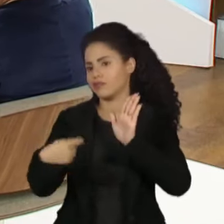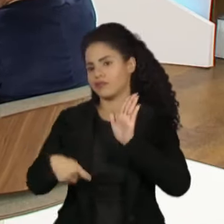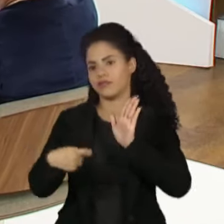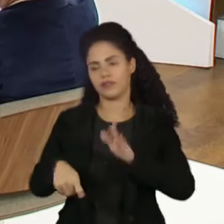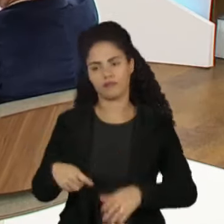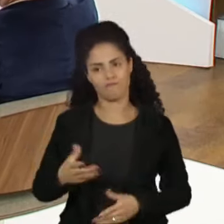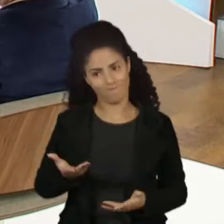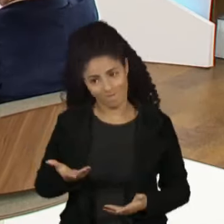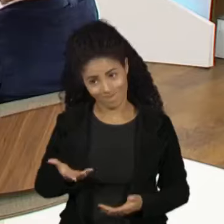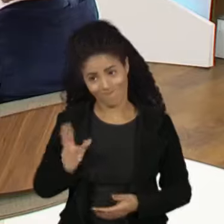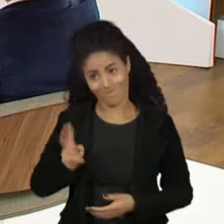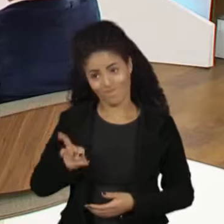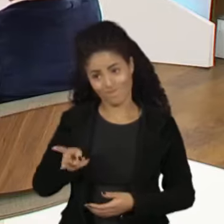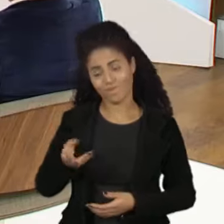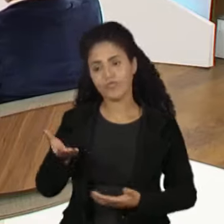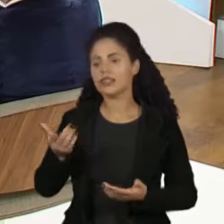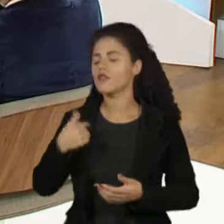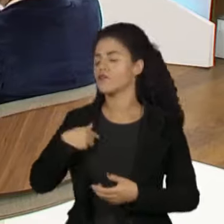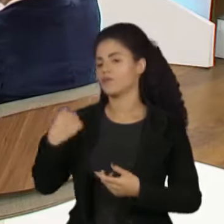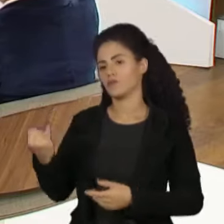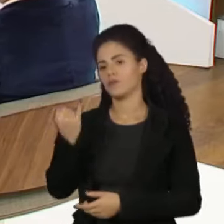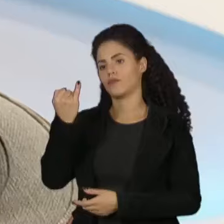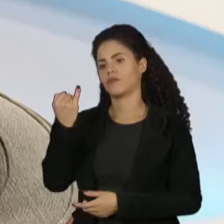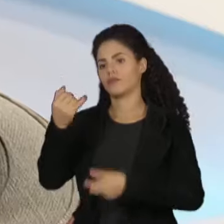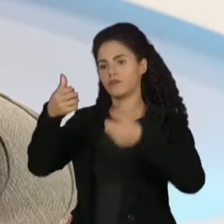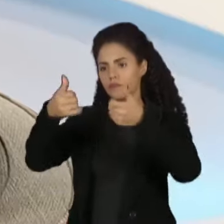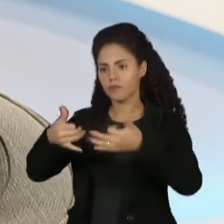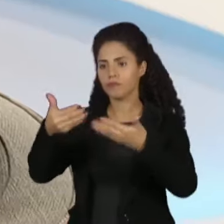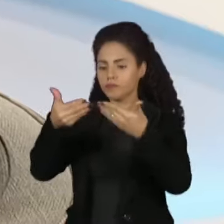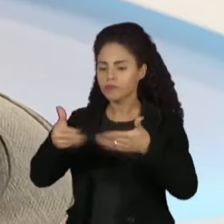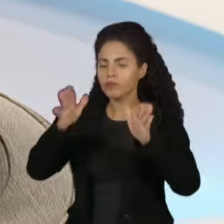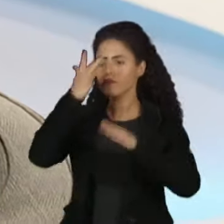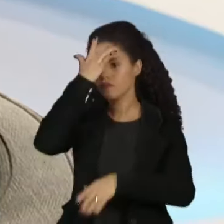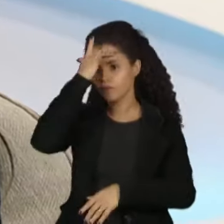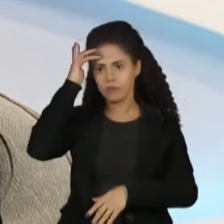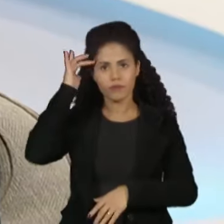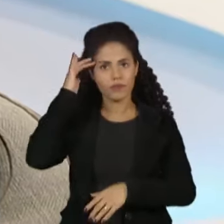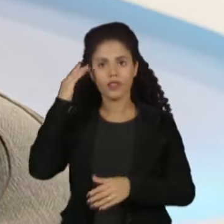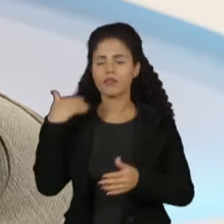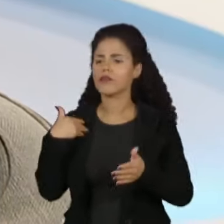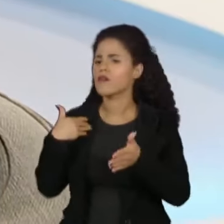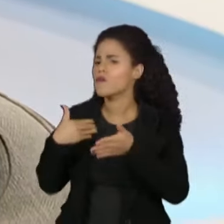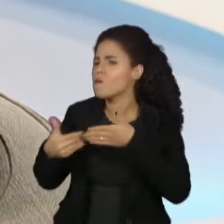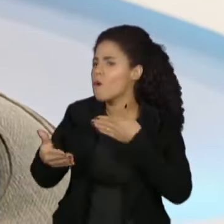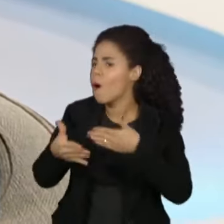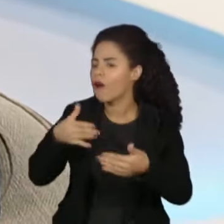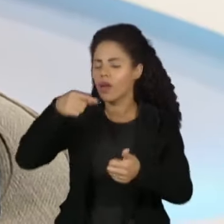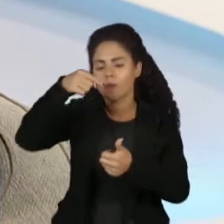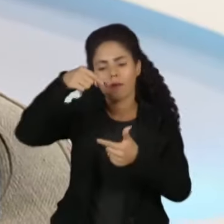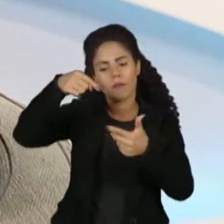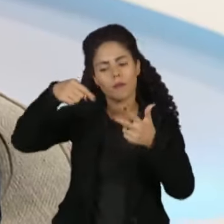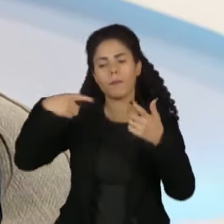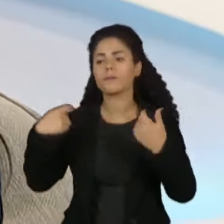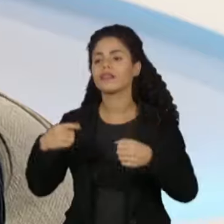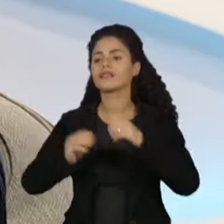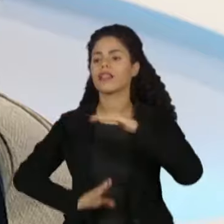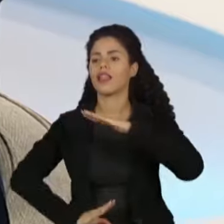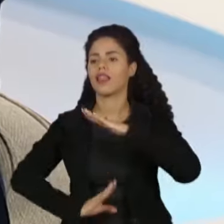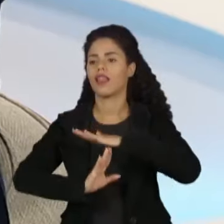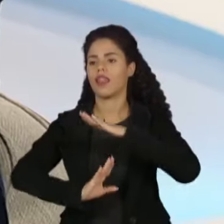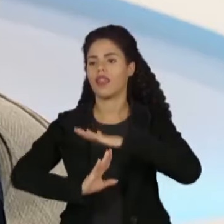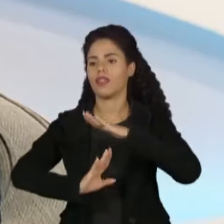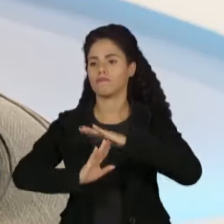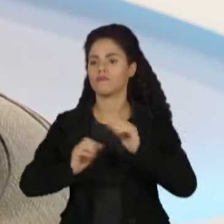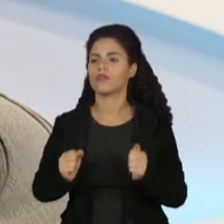existem limites isso que eu acho que é uma coisa legal de falar abertamente pro público né em qualquer veículo você tem limites